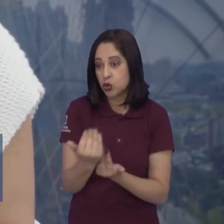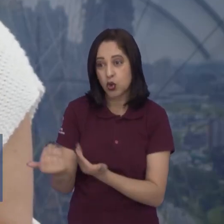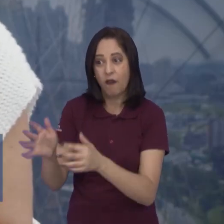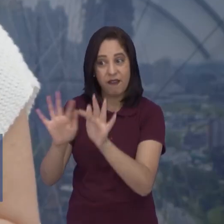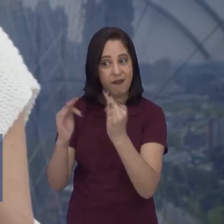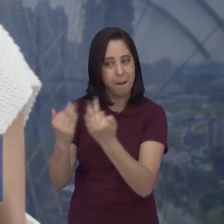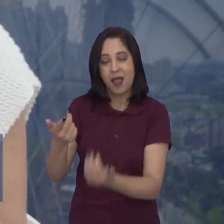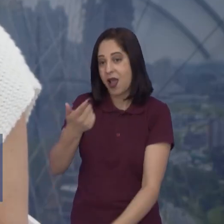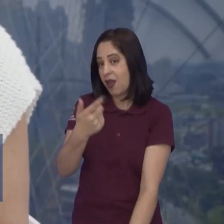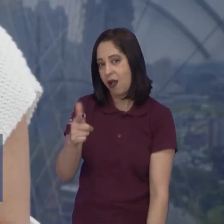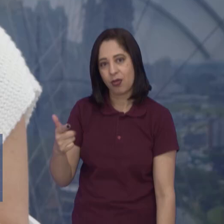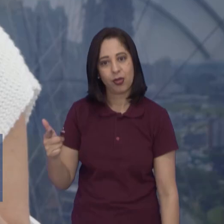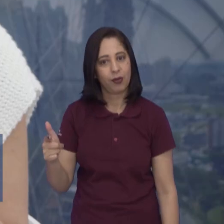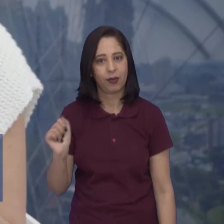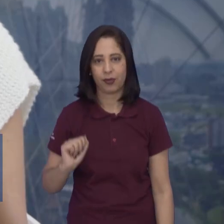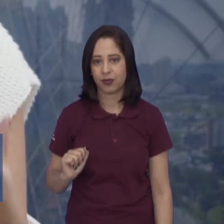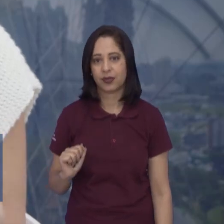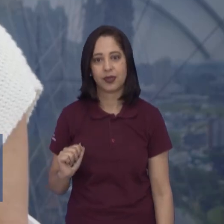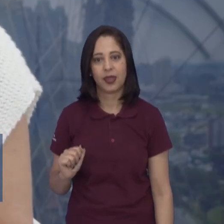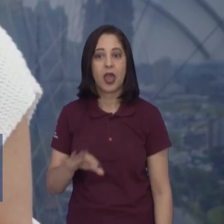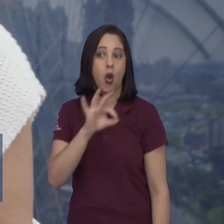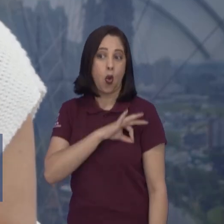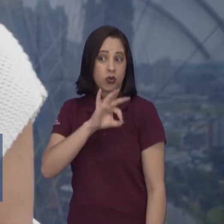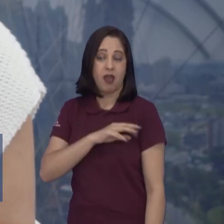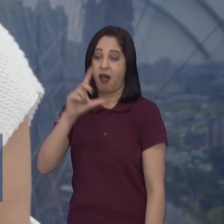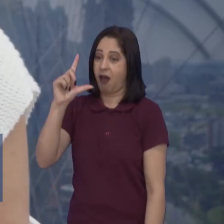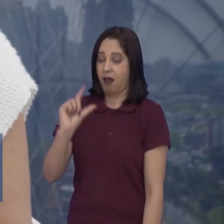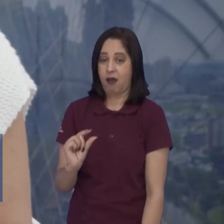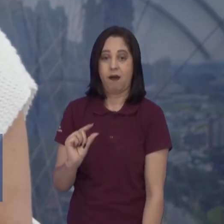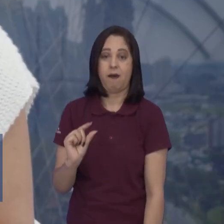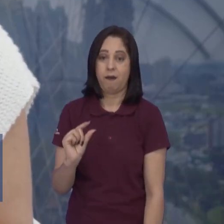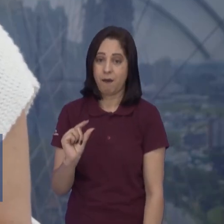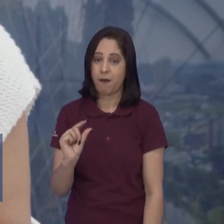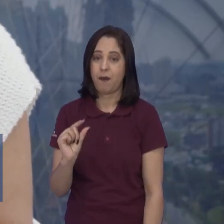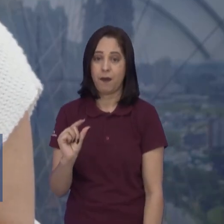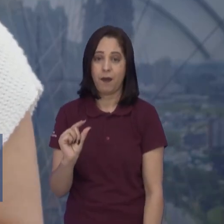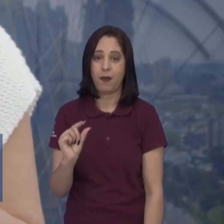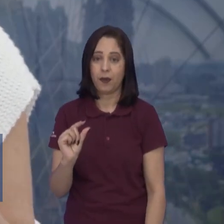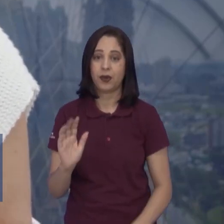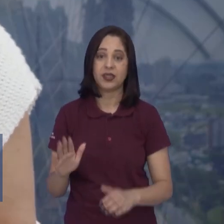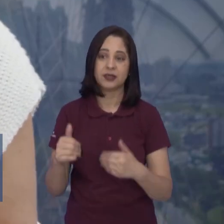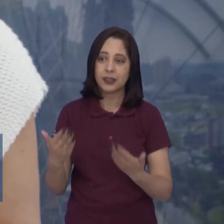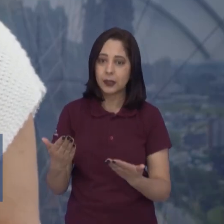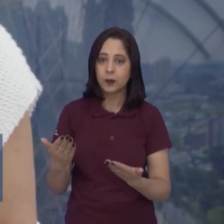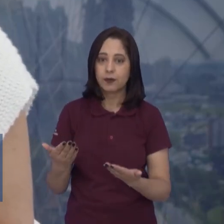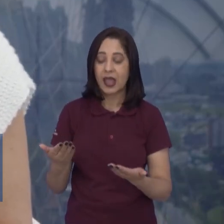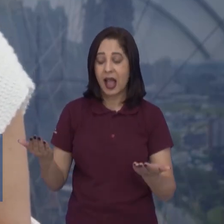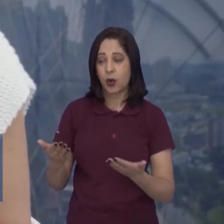comporta os gastos, né? O dinheiro que entra não é proporcional ao dinheiro que vai ter que sair, e acaba que essa